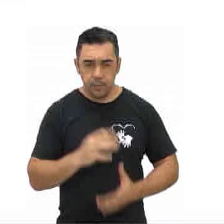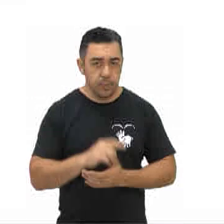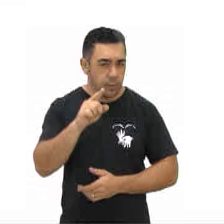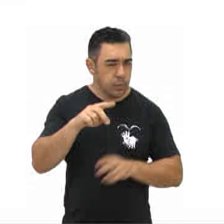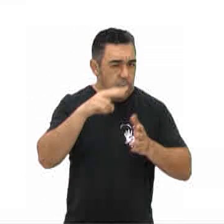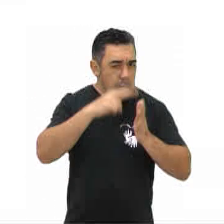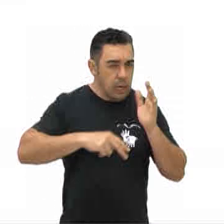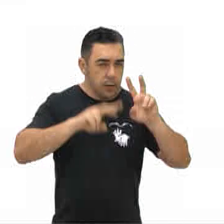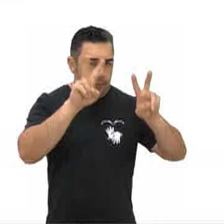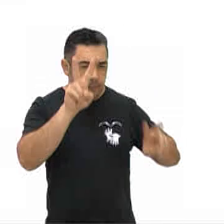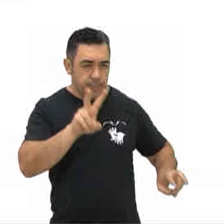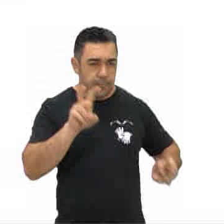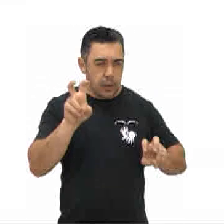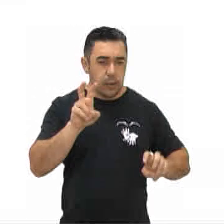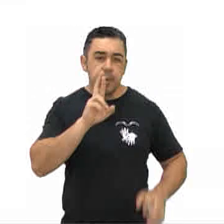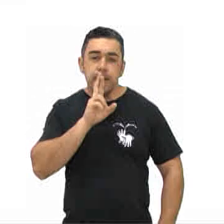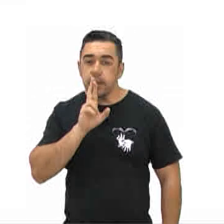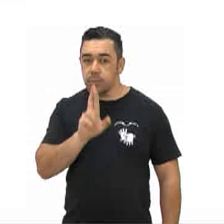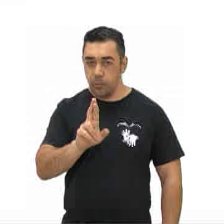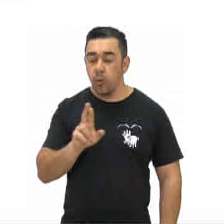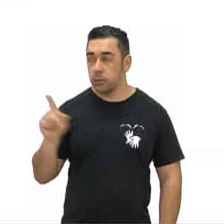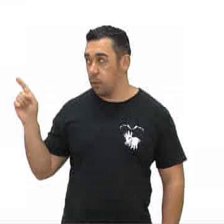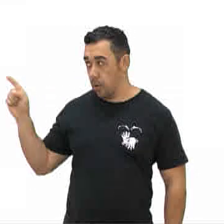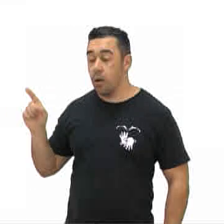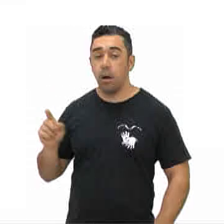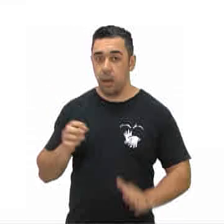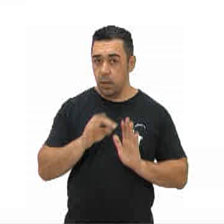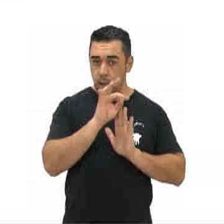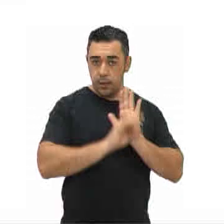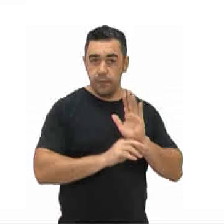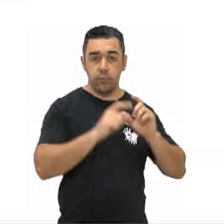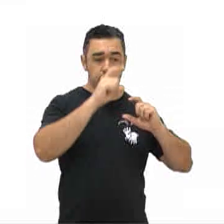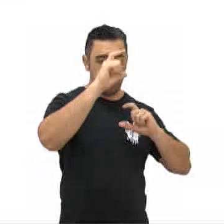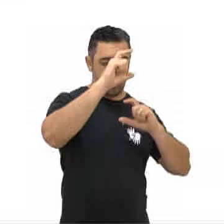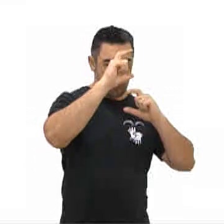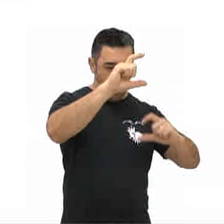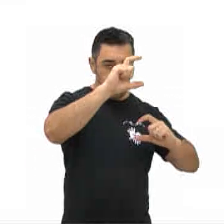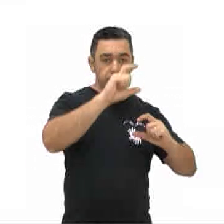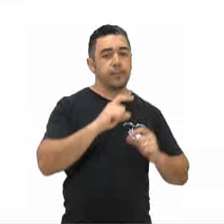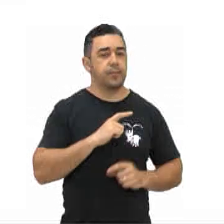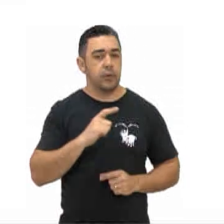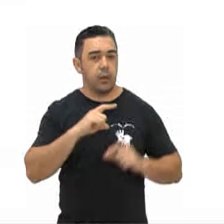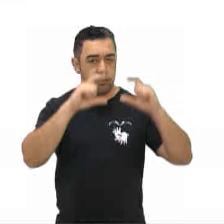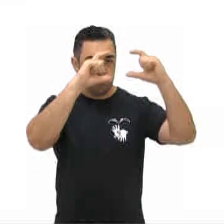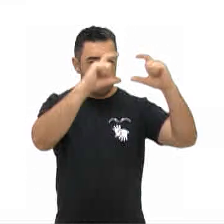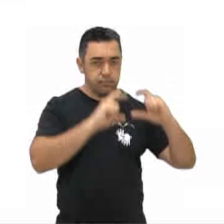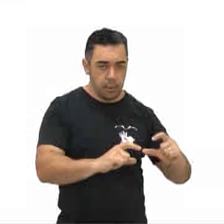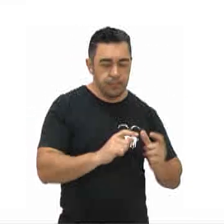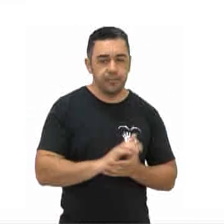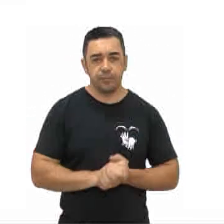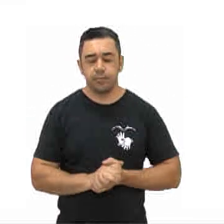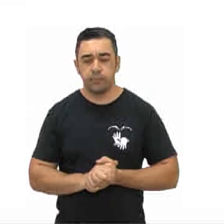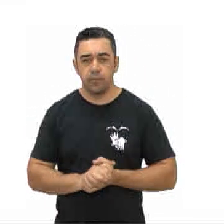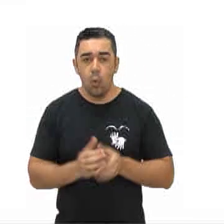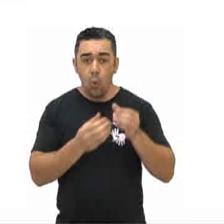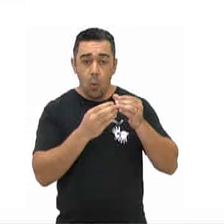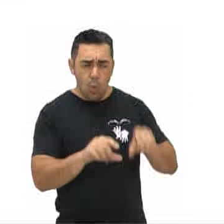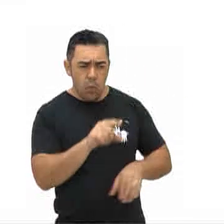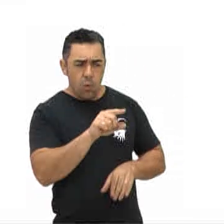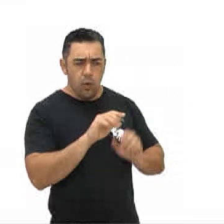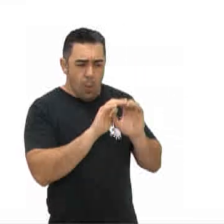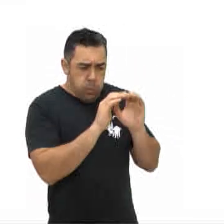do fragmento, responda. É um longo recorte agora de 2 estrofes. Eu vou reler com vocês. O ovo, porém,